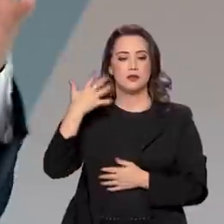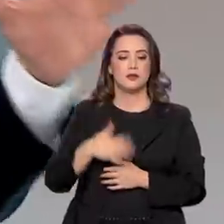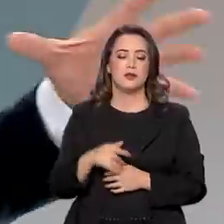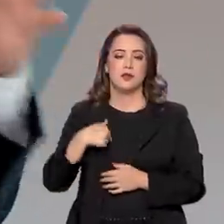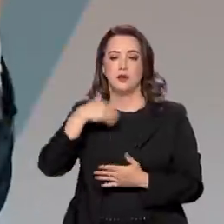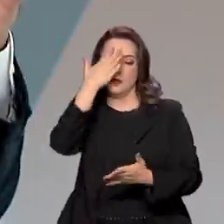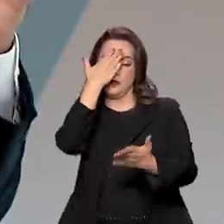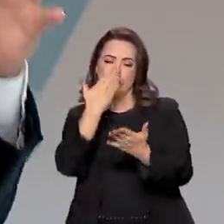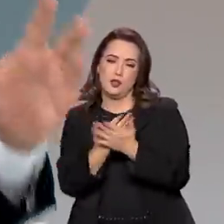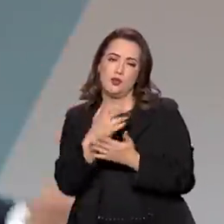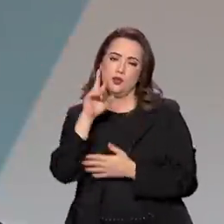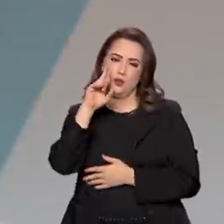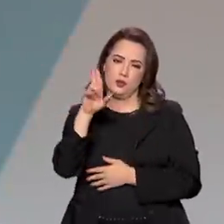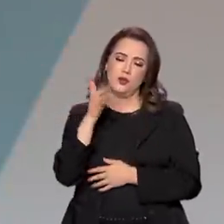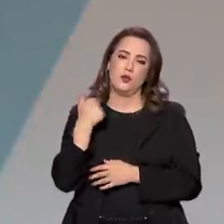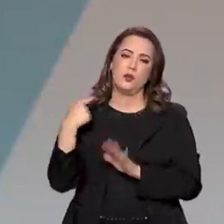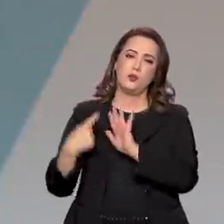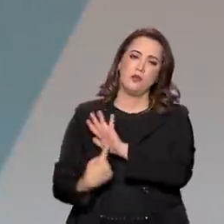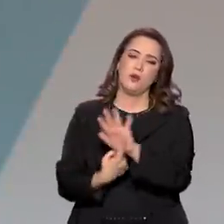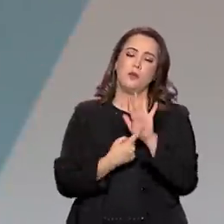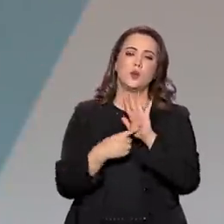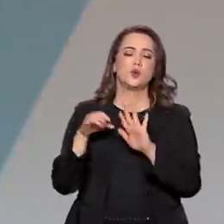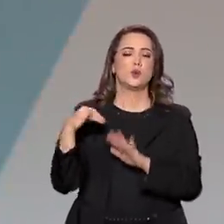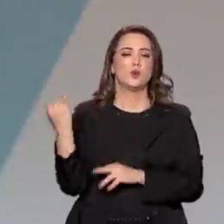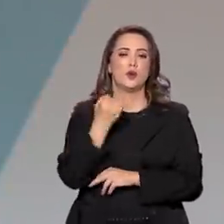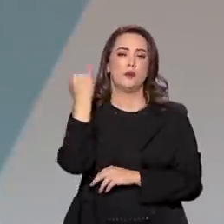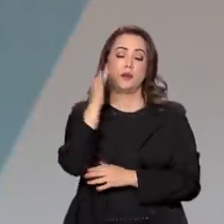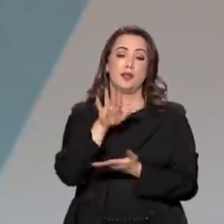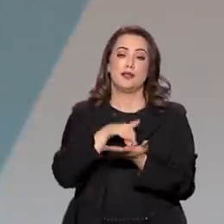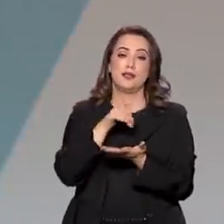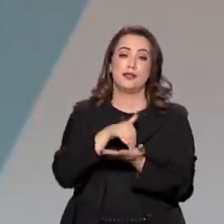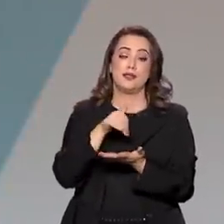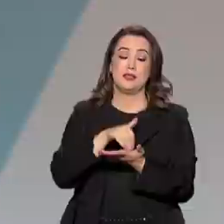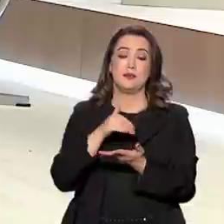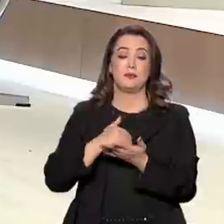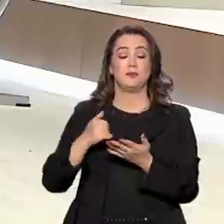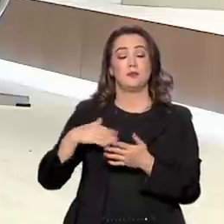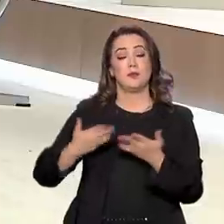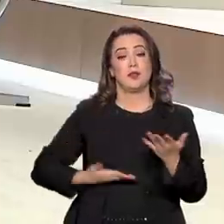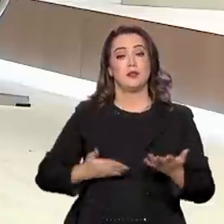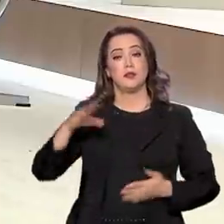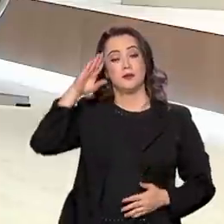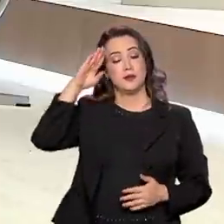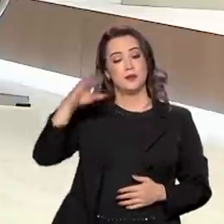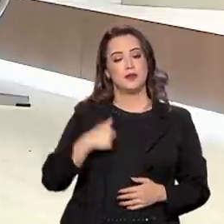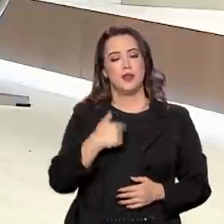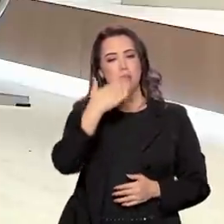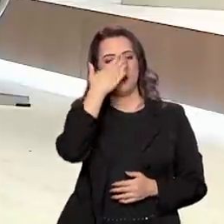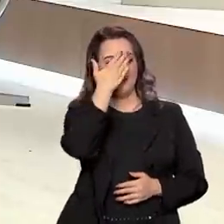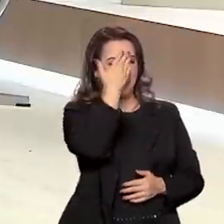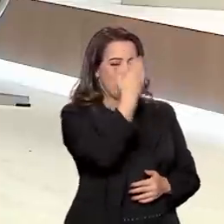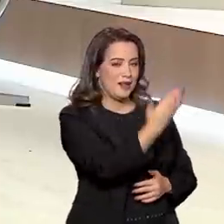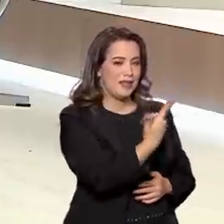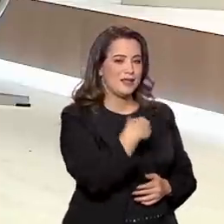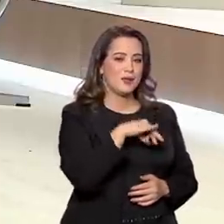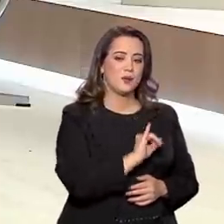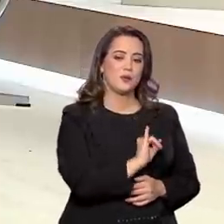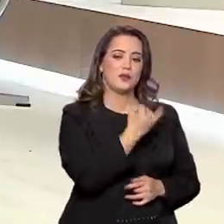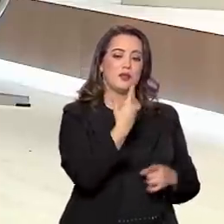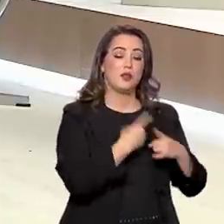que cure de um Panorama geral aí da importância do alistamento do serviço militar tá Eu que agradeço só essa oportunidade